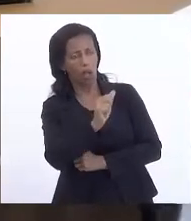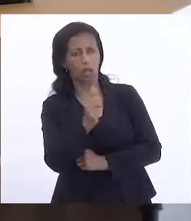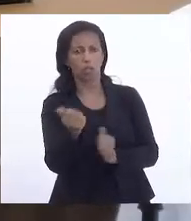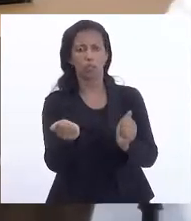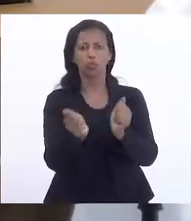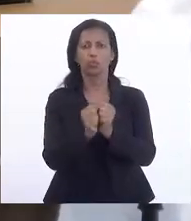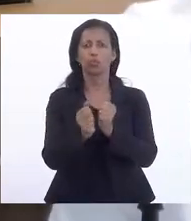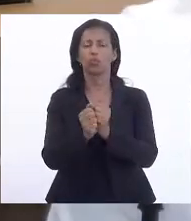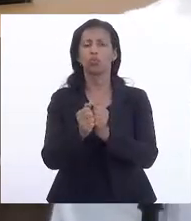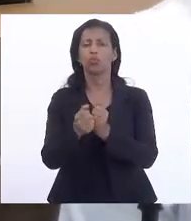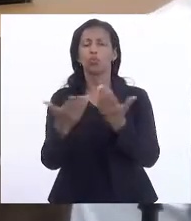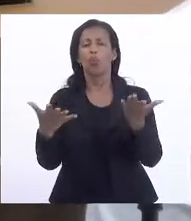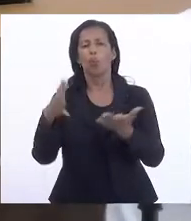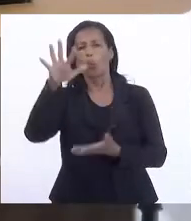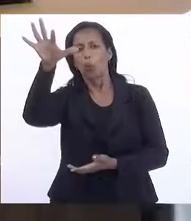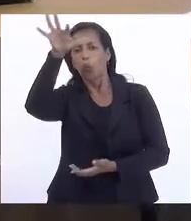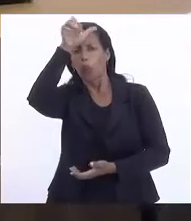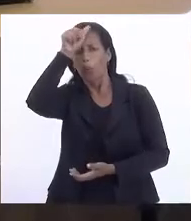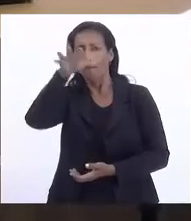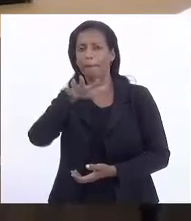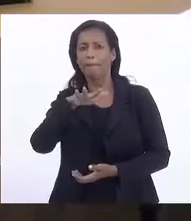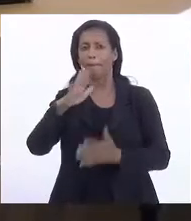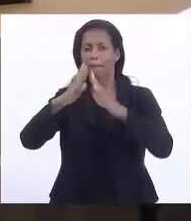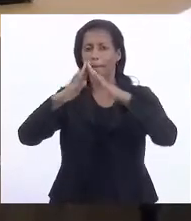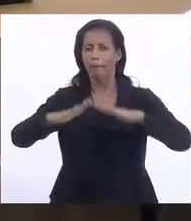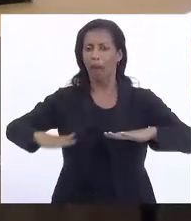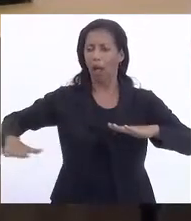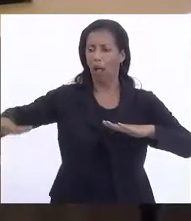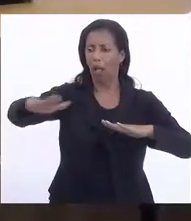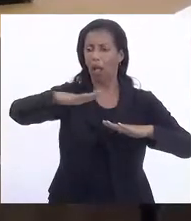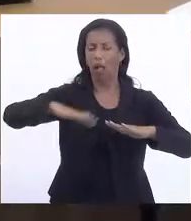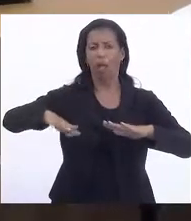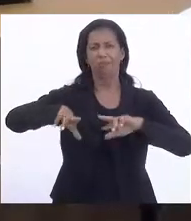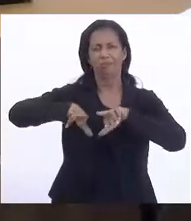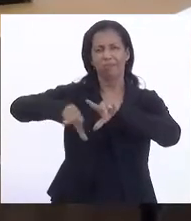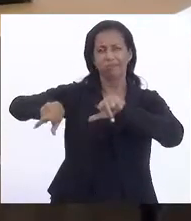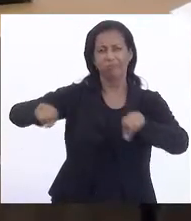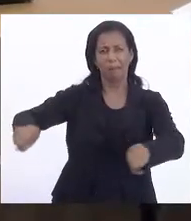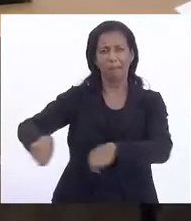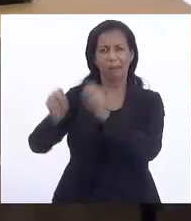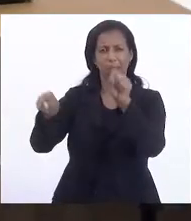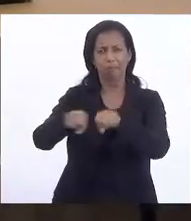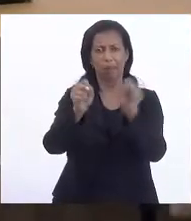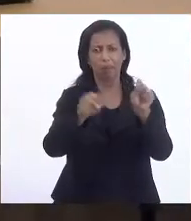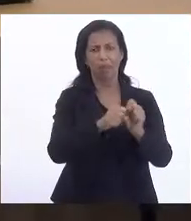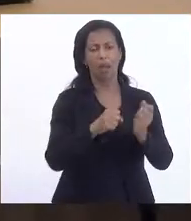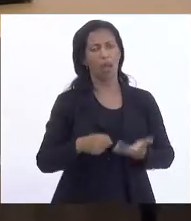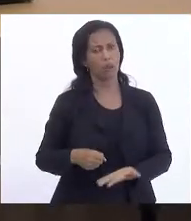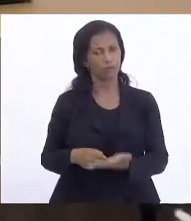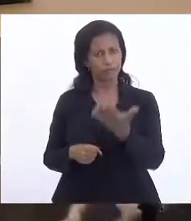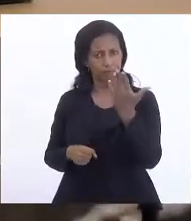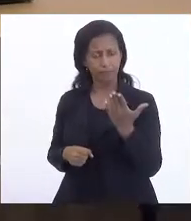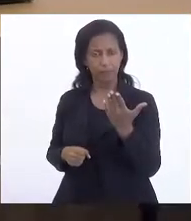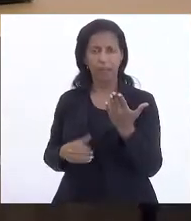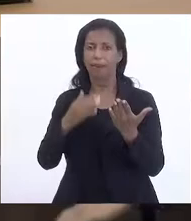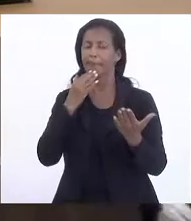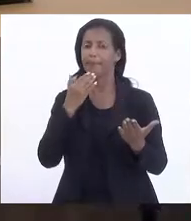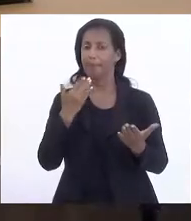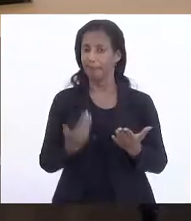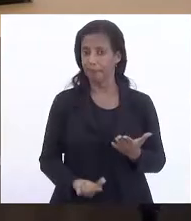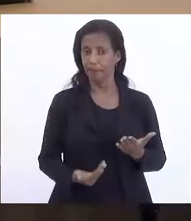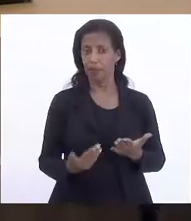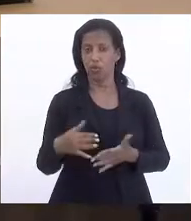os terreiros estavam sendo dizimados de várias formas, Vossa Excelência convocou